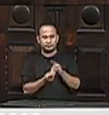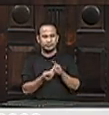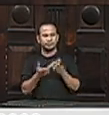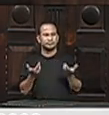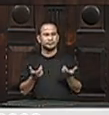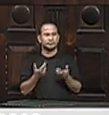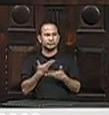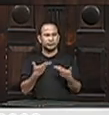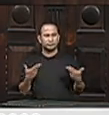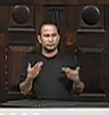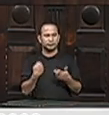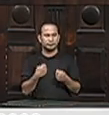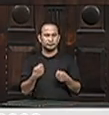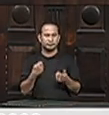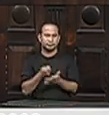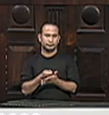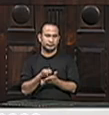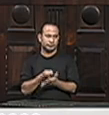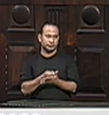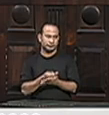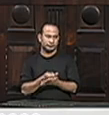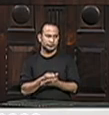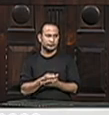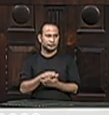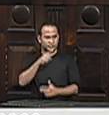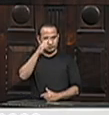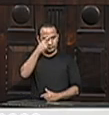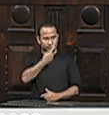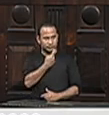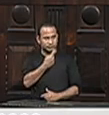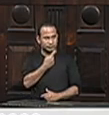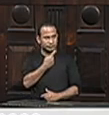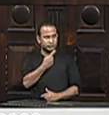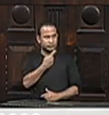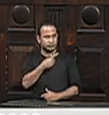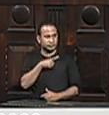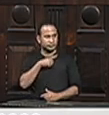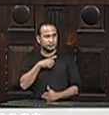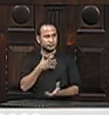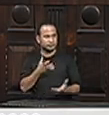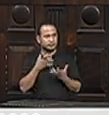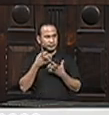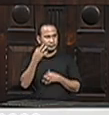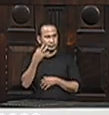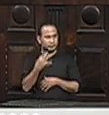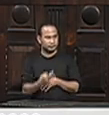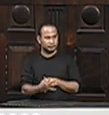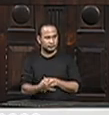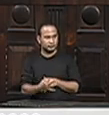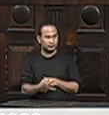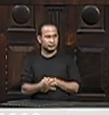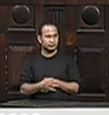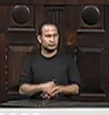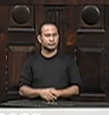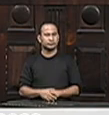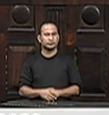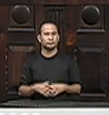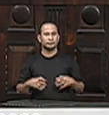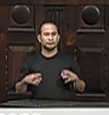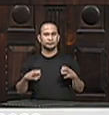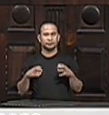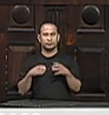O discurso feito aqui de que isto daí desengessa, não é por aí. Não é por aí de forma